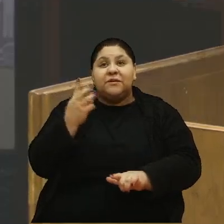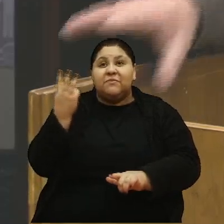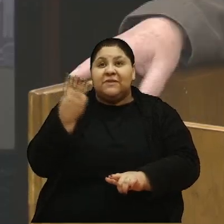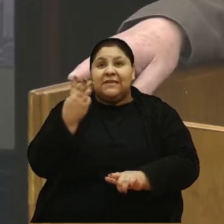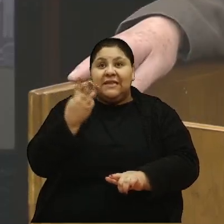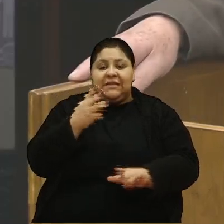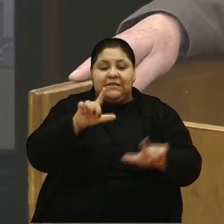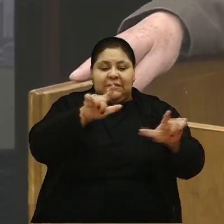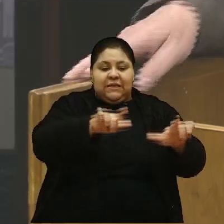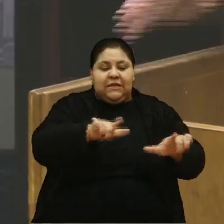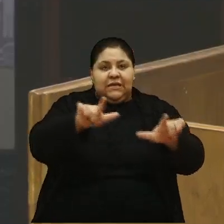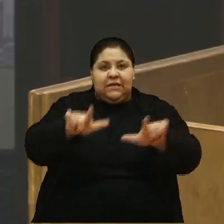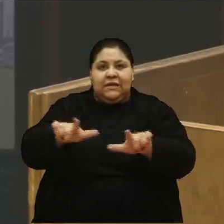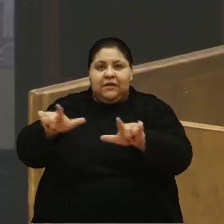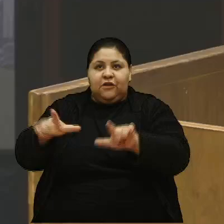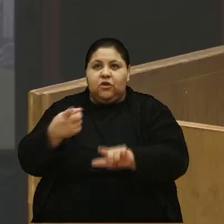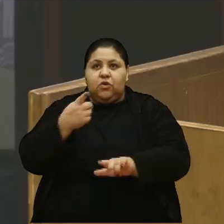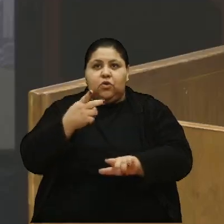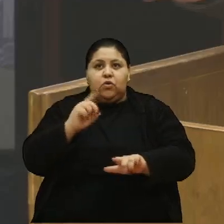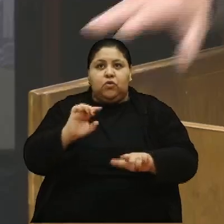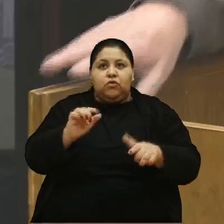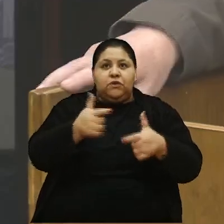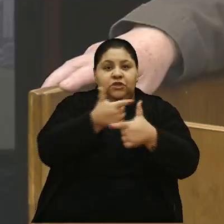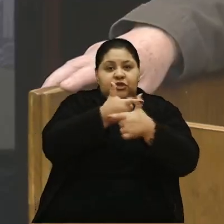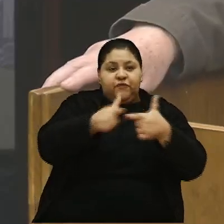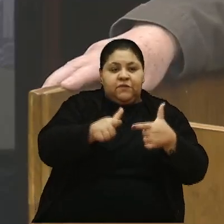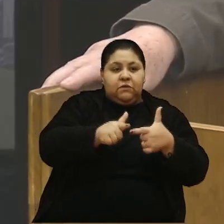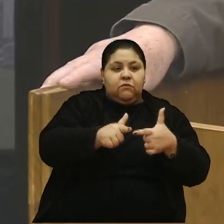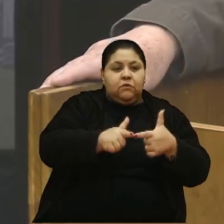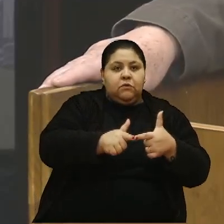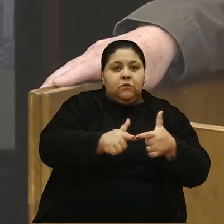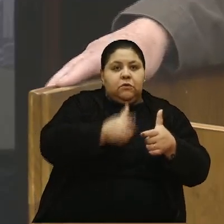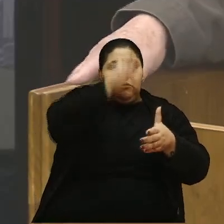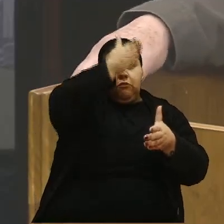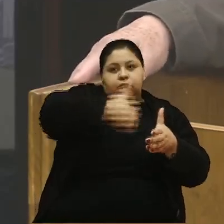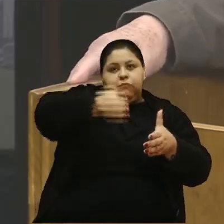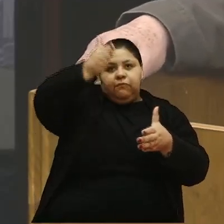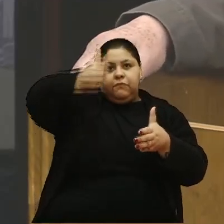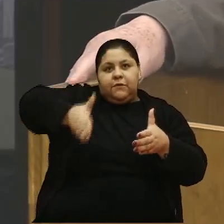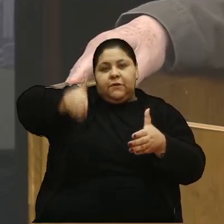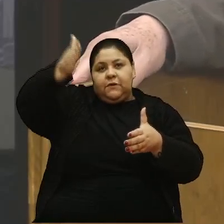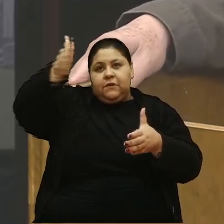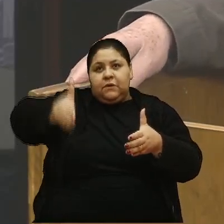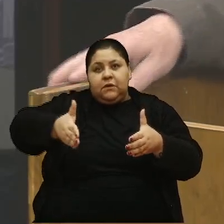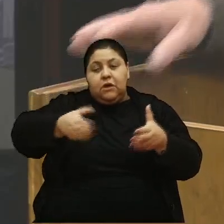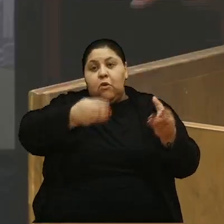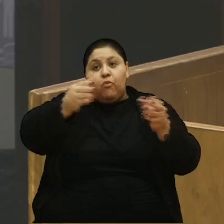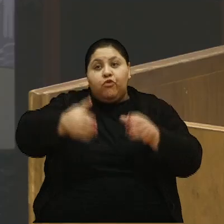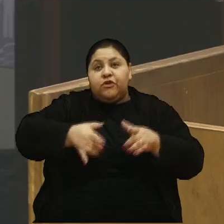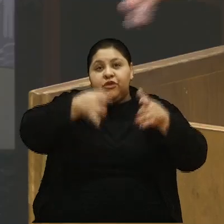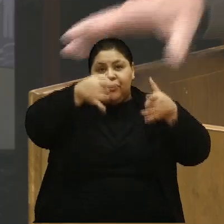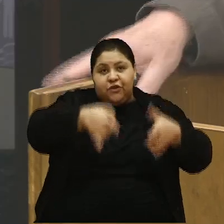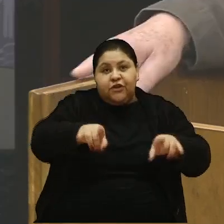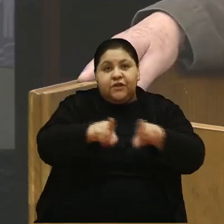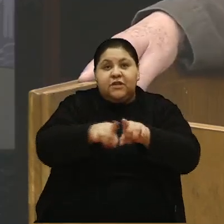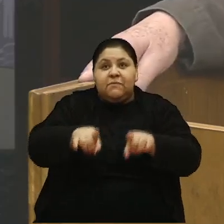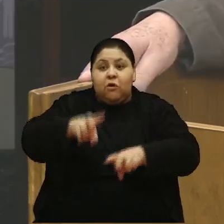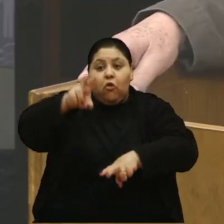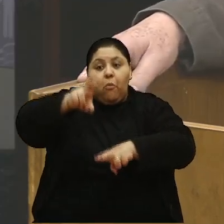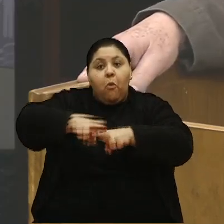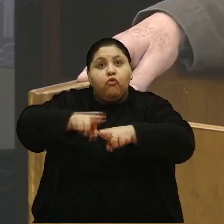salas com 12 compartimentos, a maioria com camas e também com